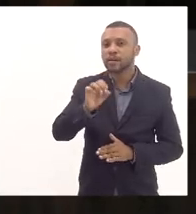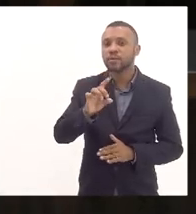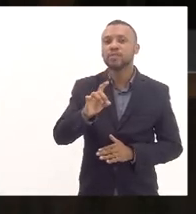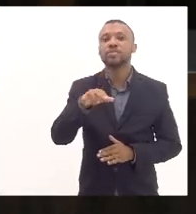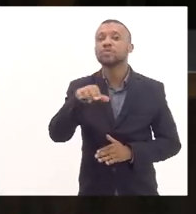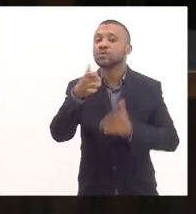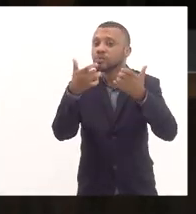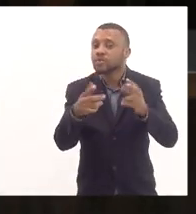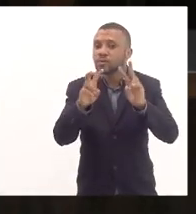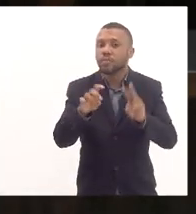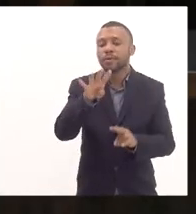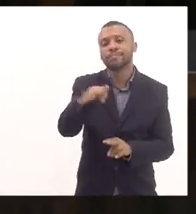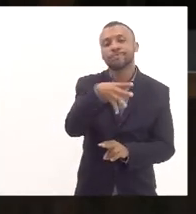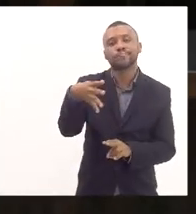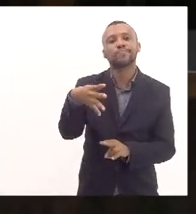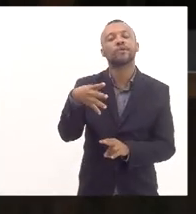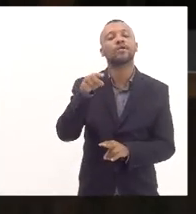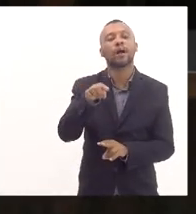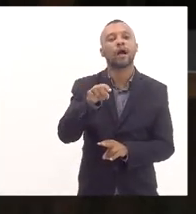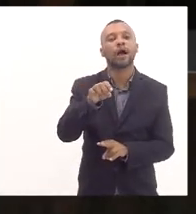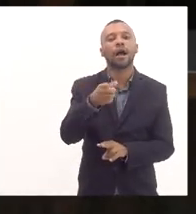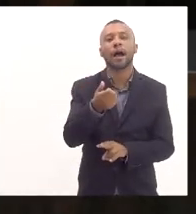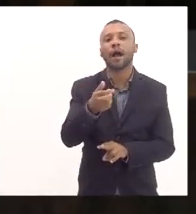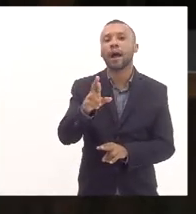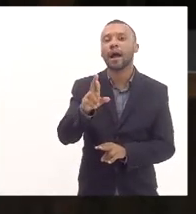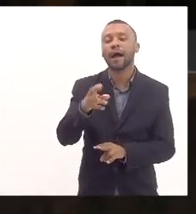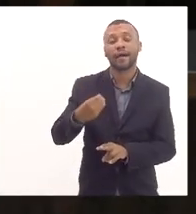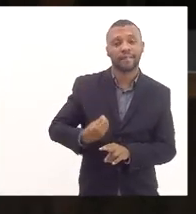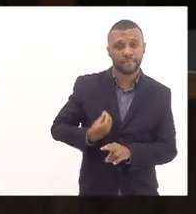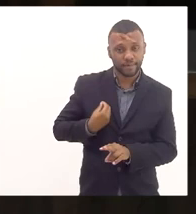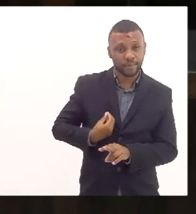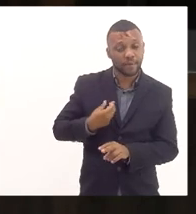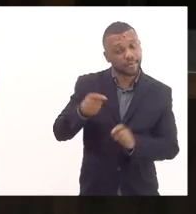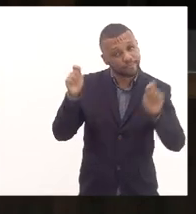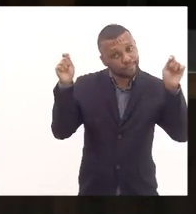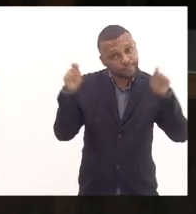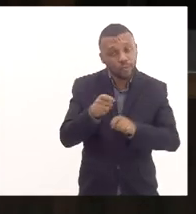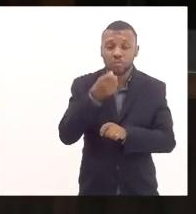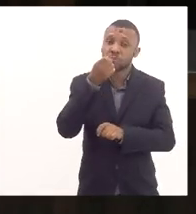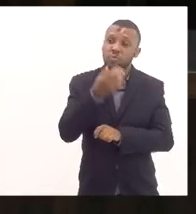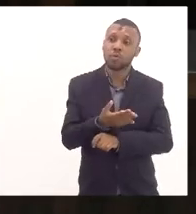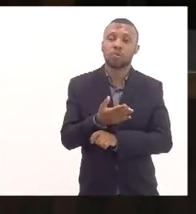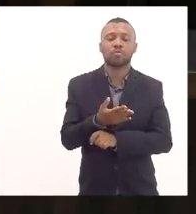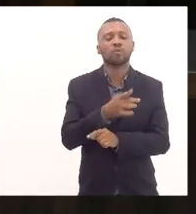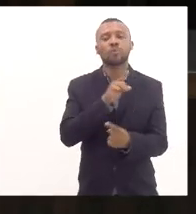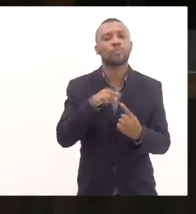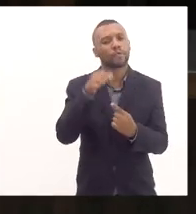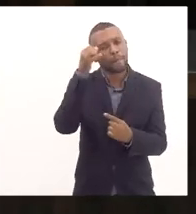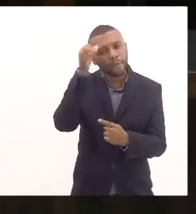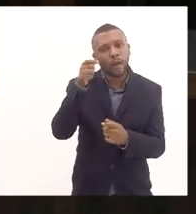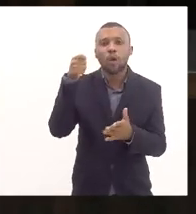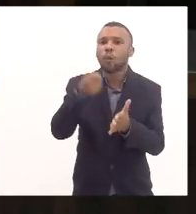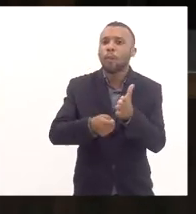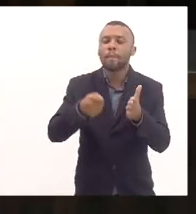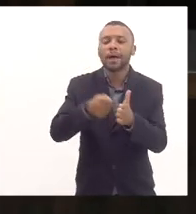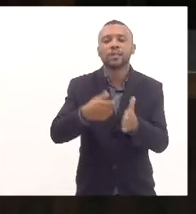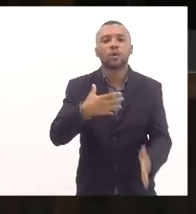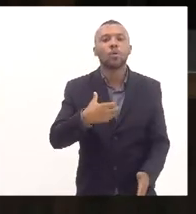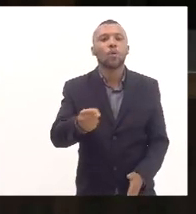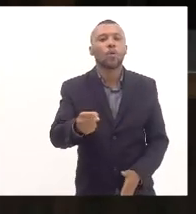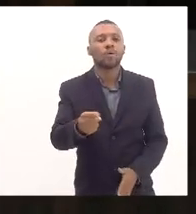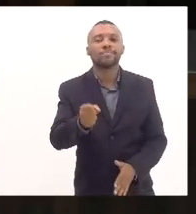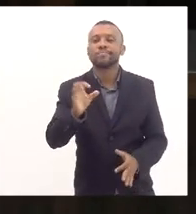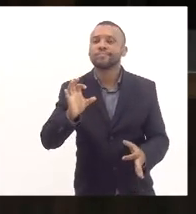sobre as diretrizes do programa a viver programa Viver vale a pena de prevenção e de combate ao suicídio